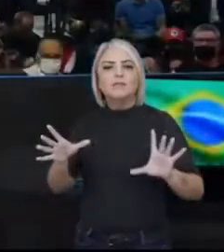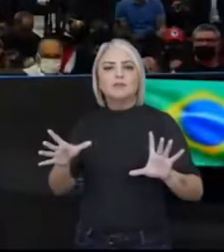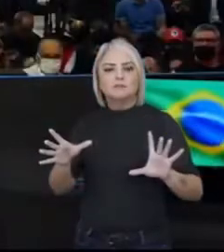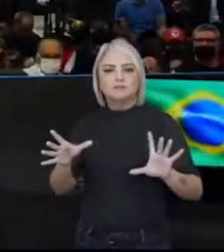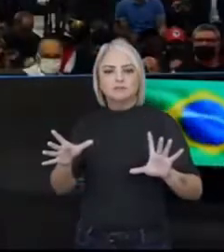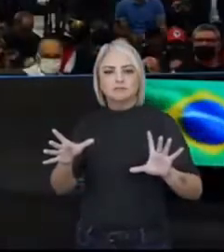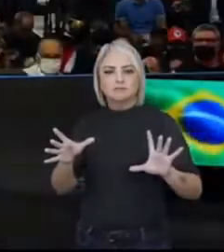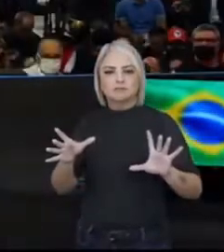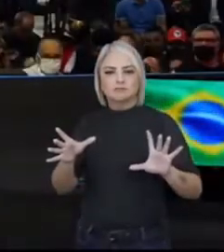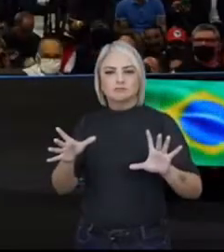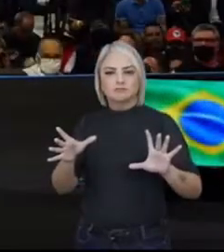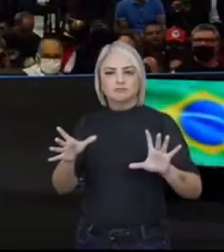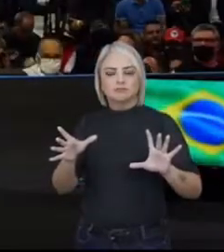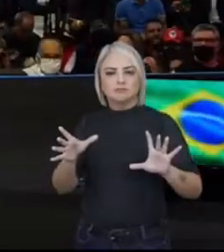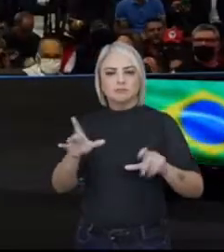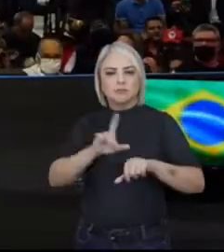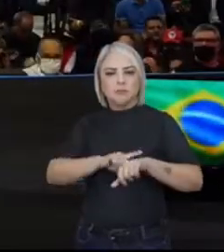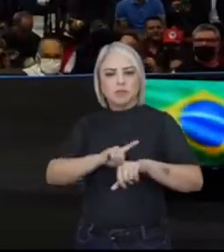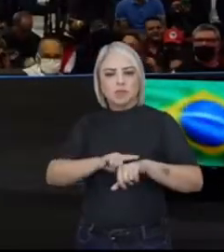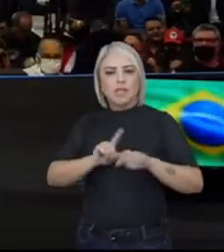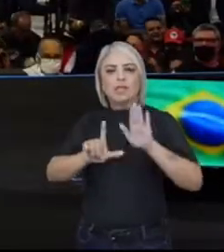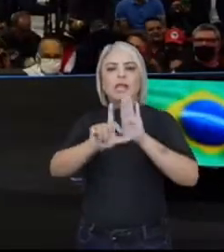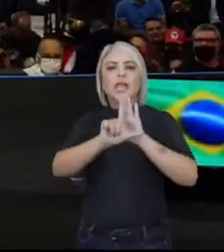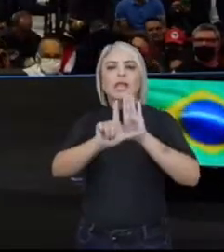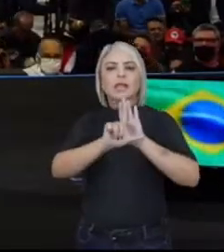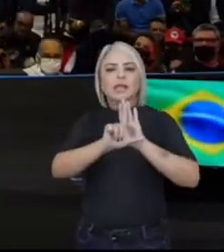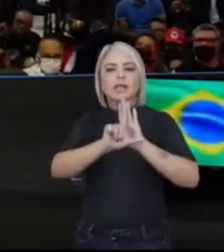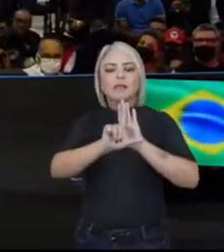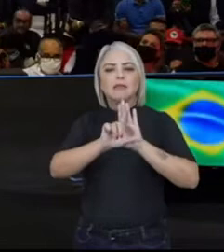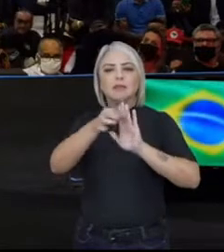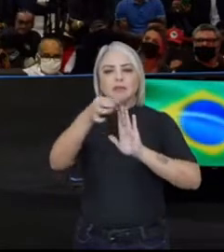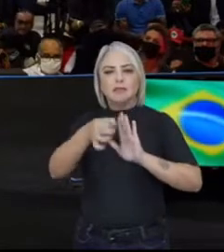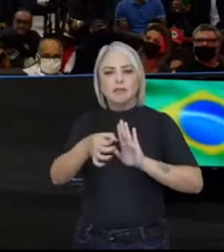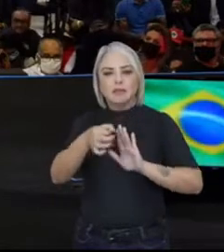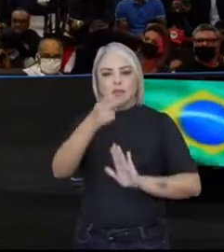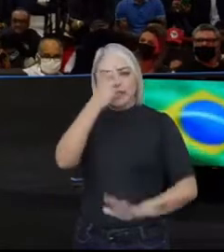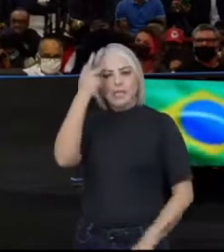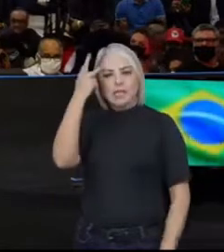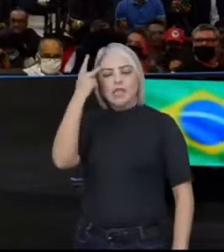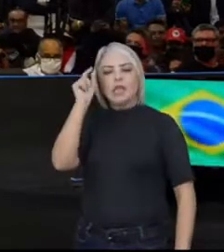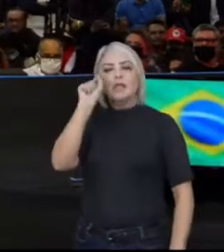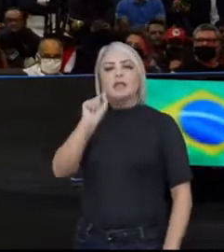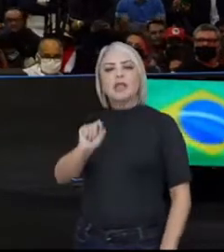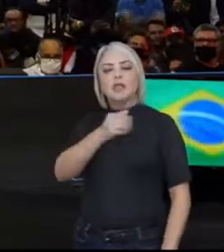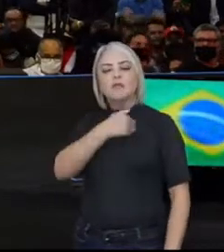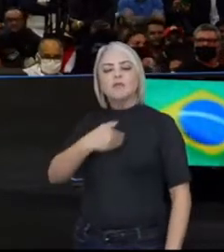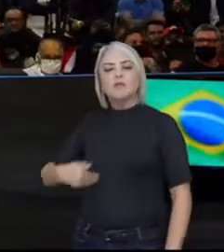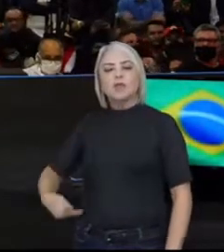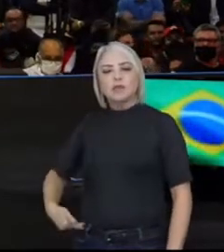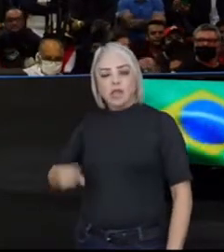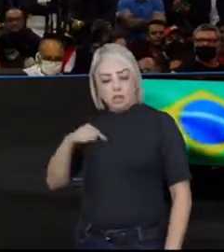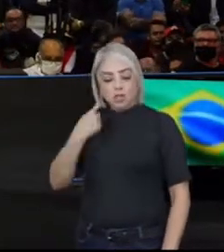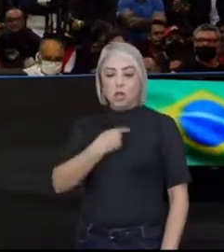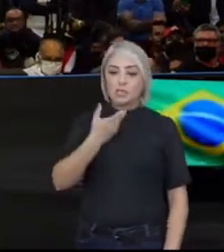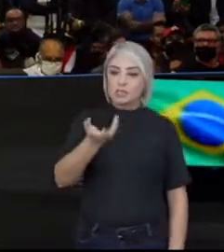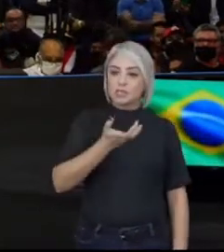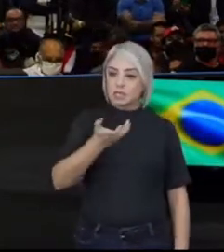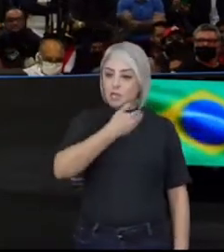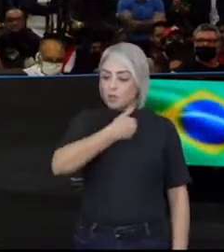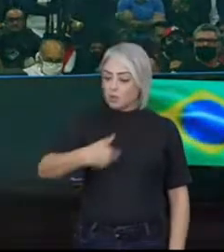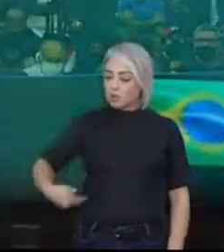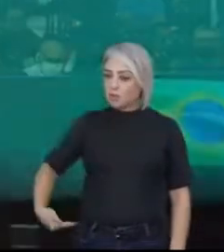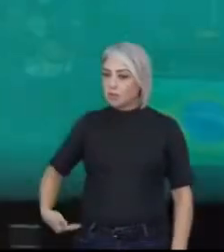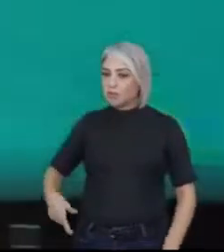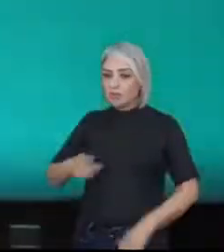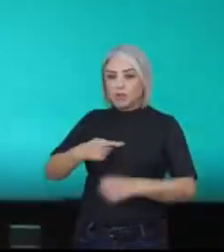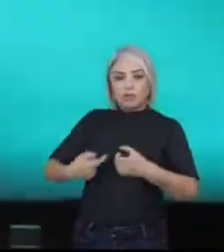no momento em que a lei determina quem deve governá-lo. Nós queremos governar para trazer de volta o modelo